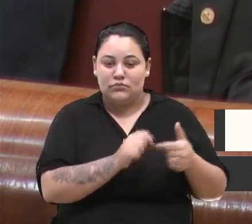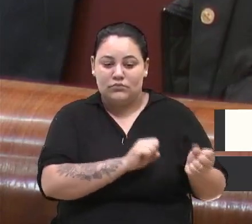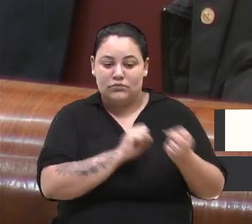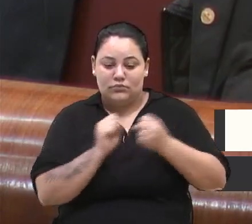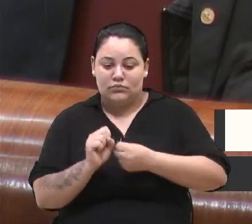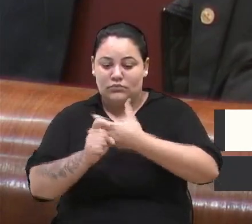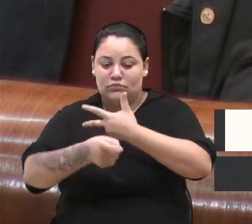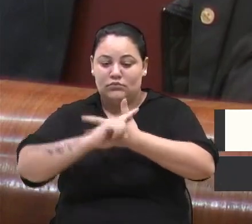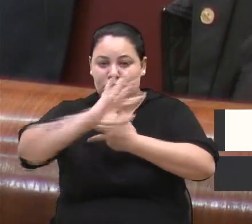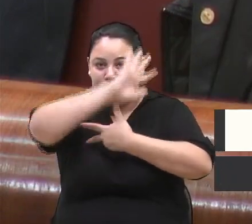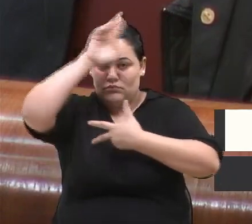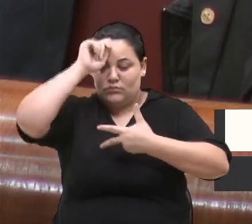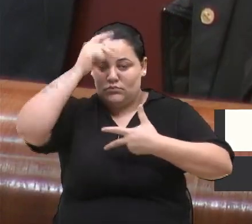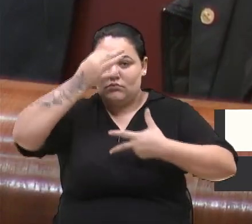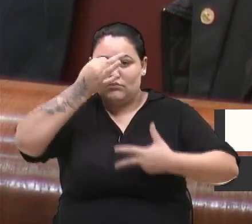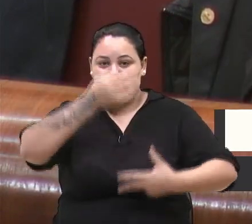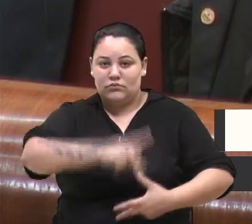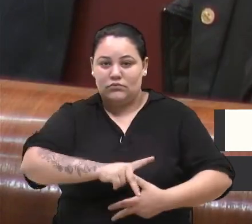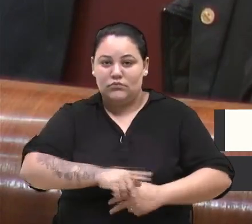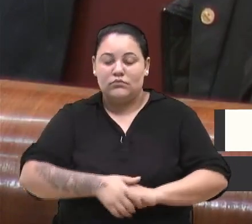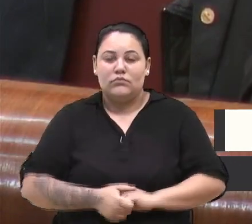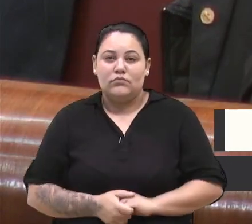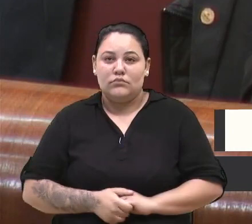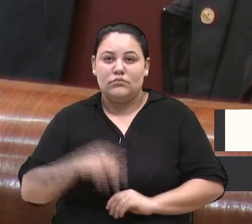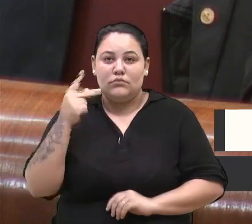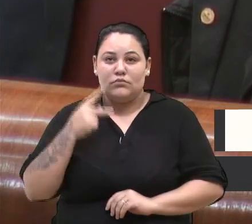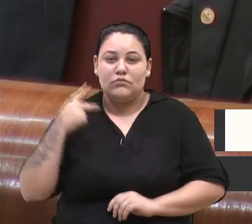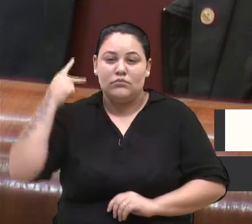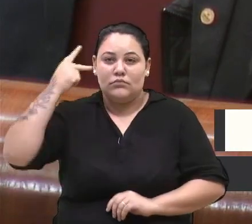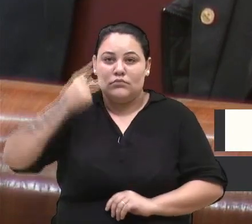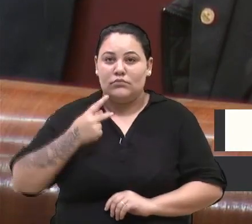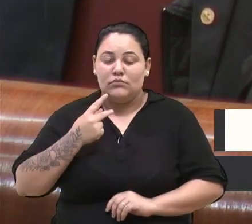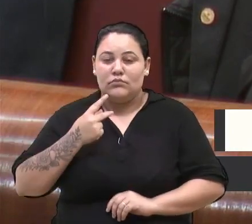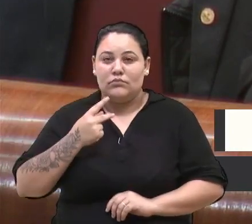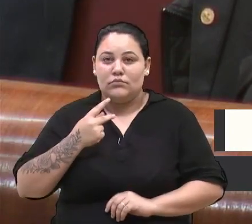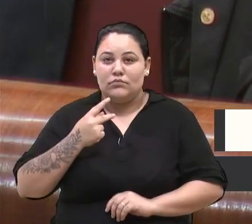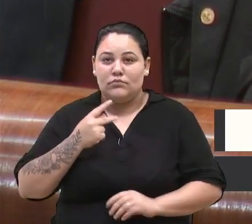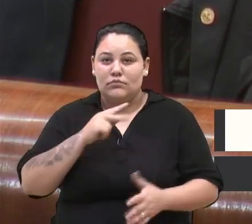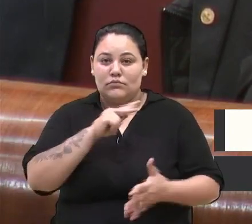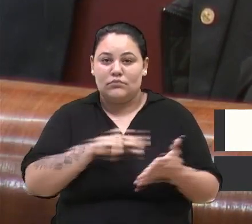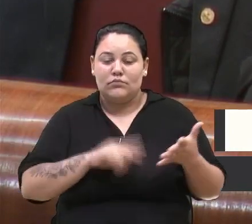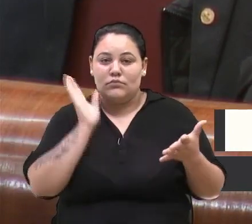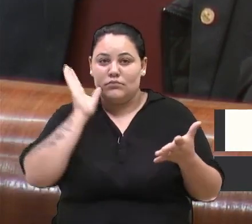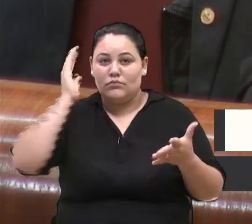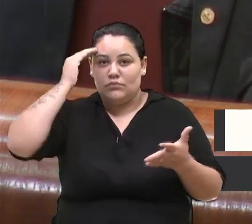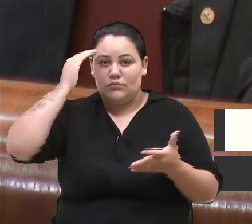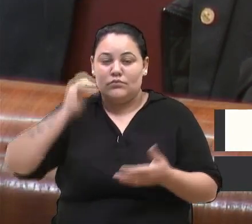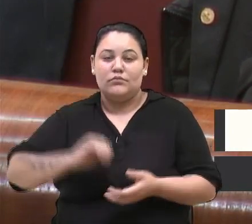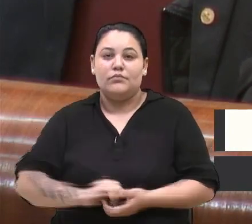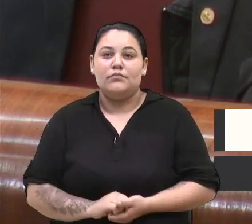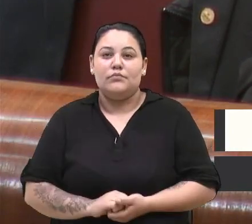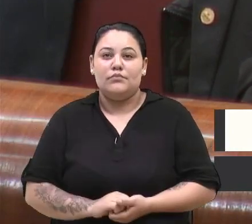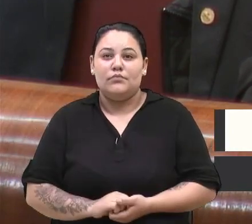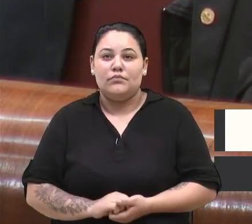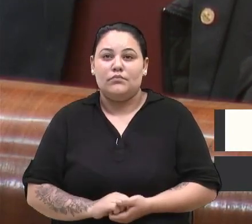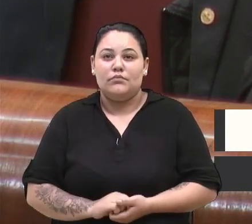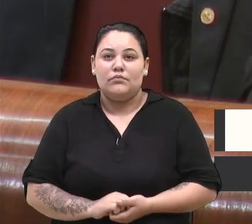do Sul. Vereador, relator, Felipe Gemmeyer.